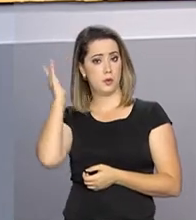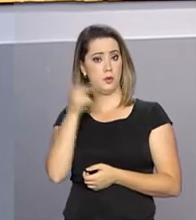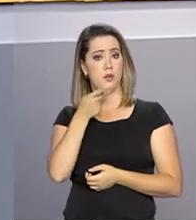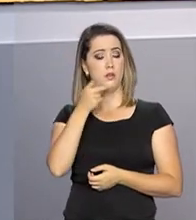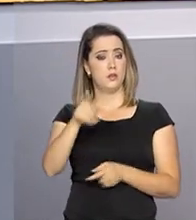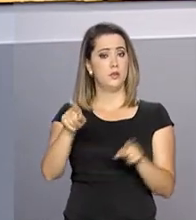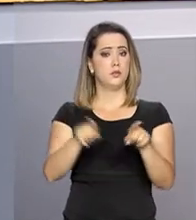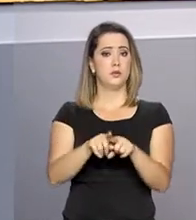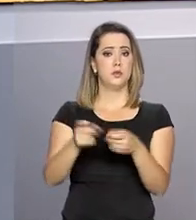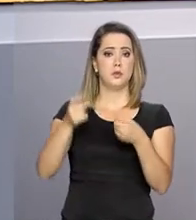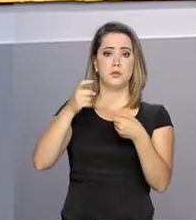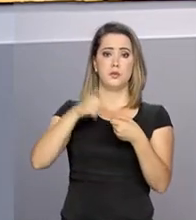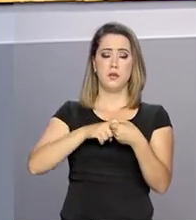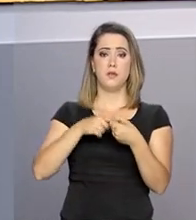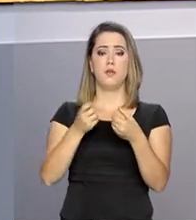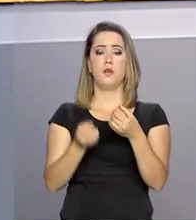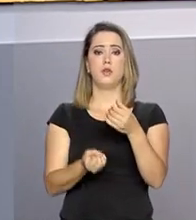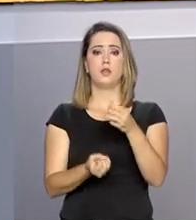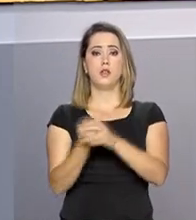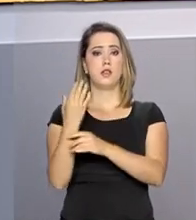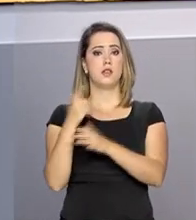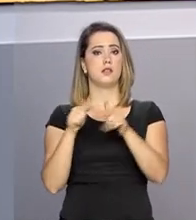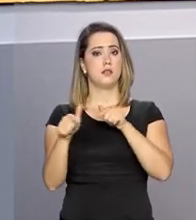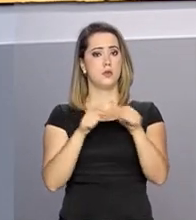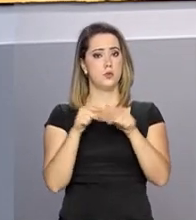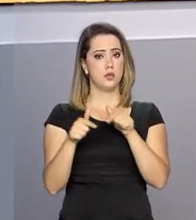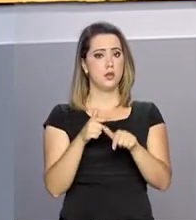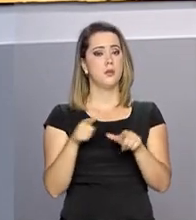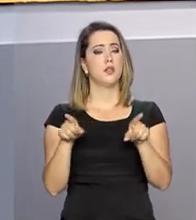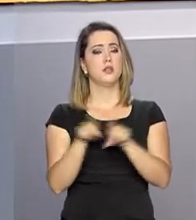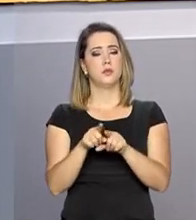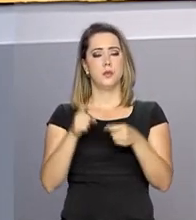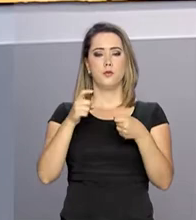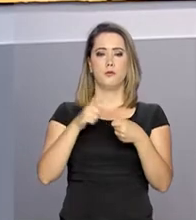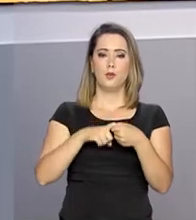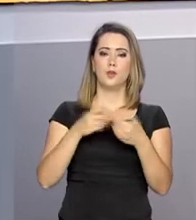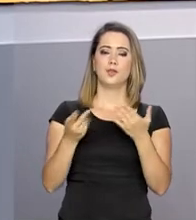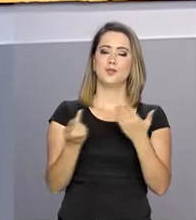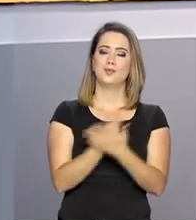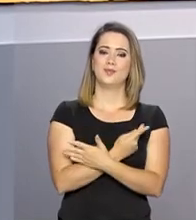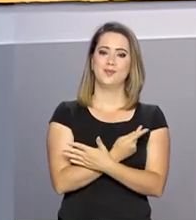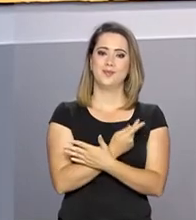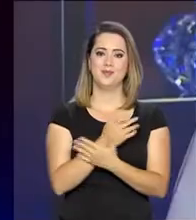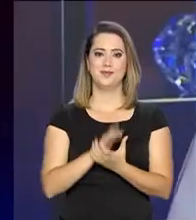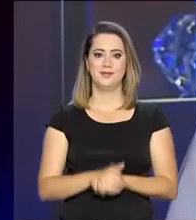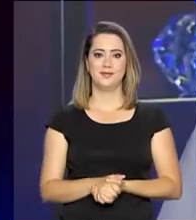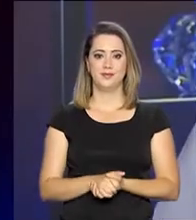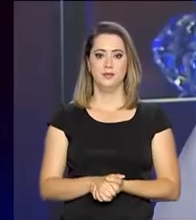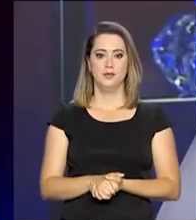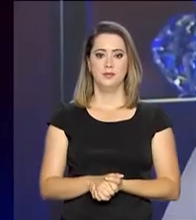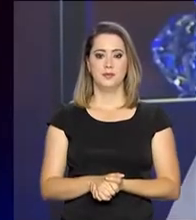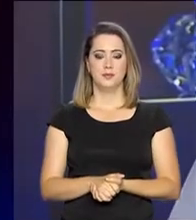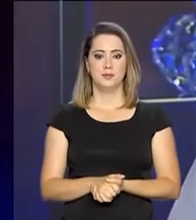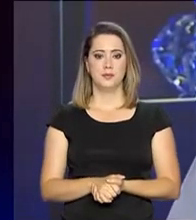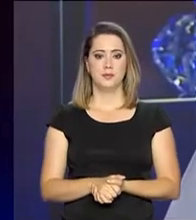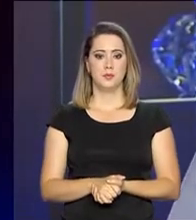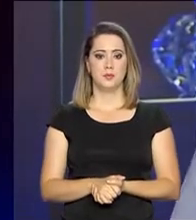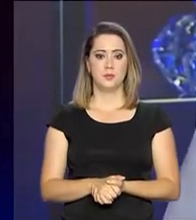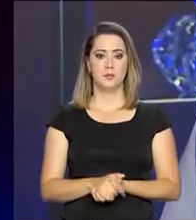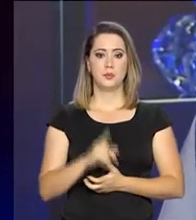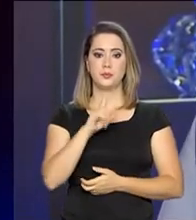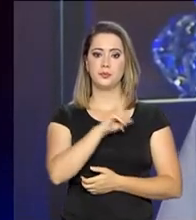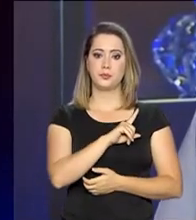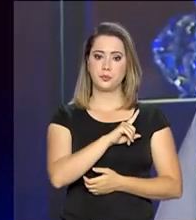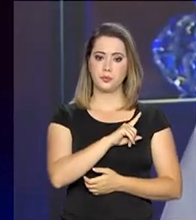sobre a retomada de empregos que também volta a ganhar fôlego no país nestes 90